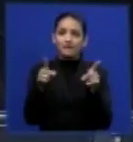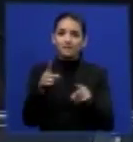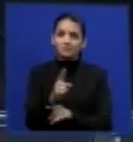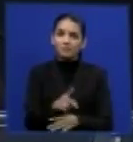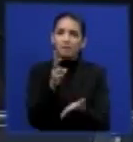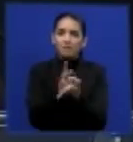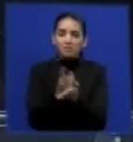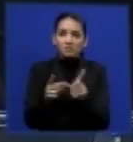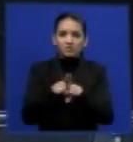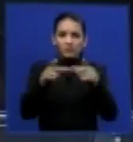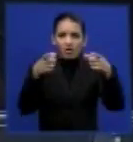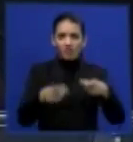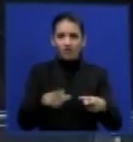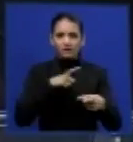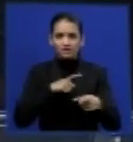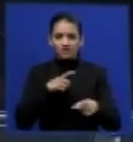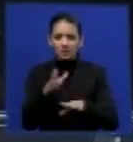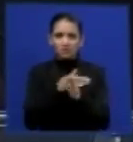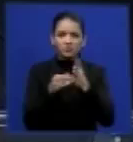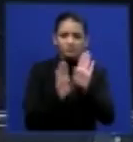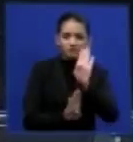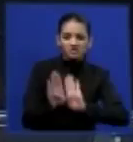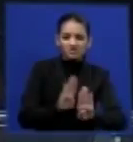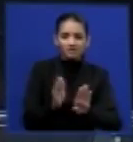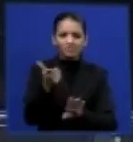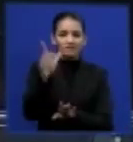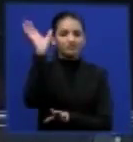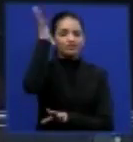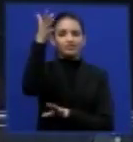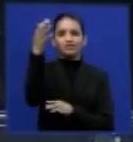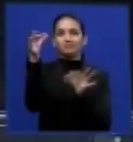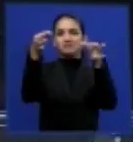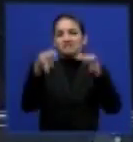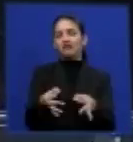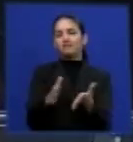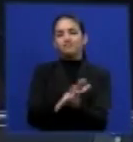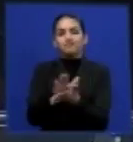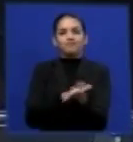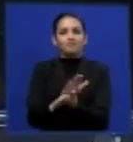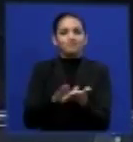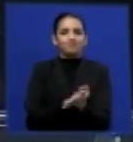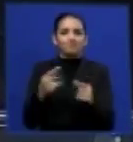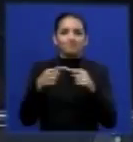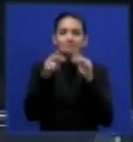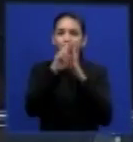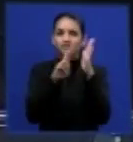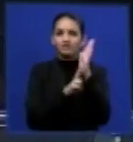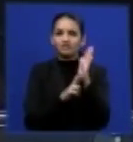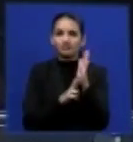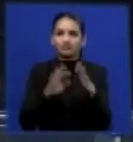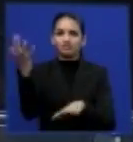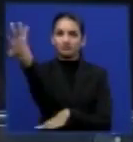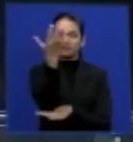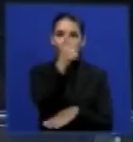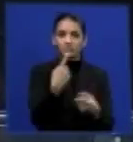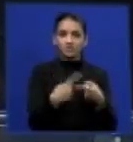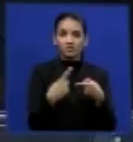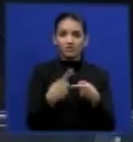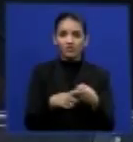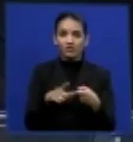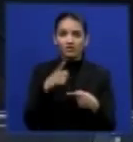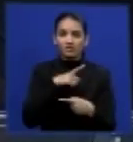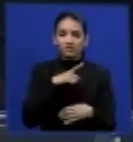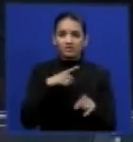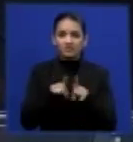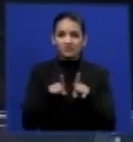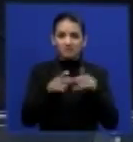opinião dos ambientalistas não representa uma solução adequada pois eles têm uma vida útil limitada são fonte